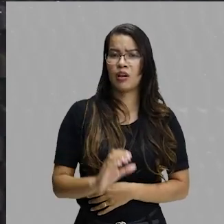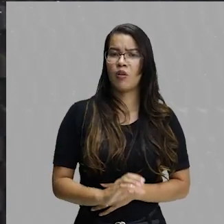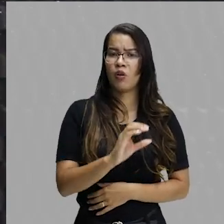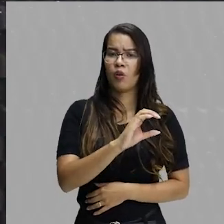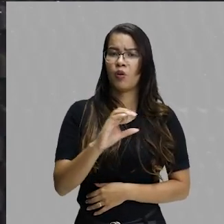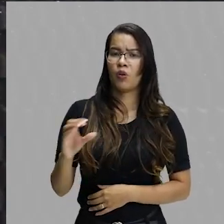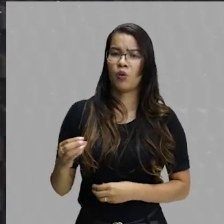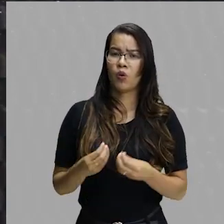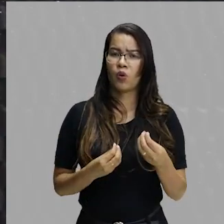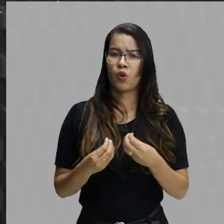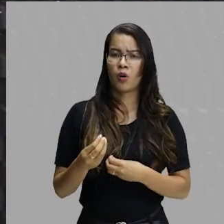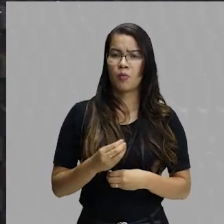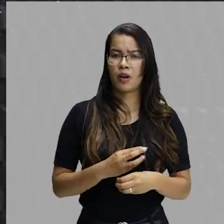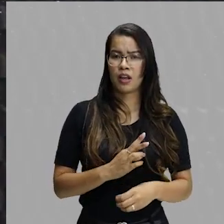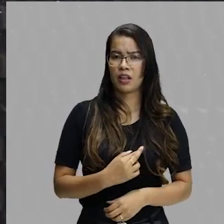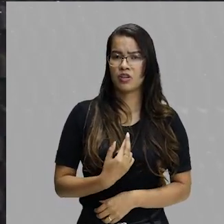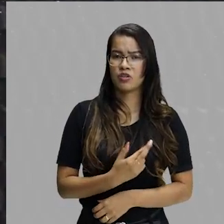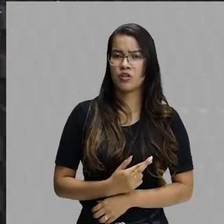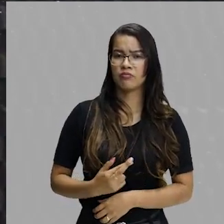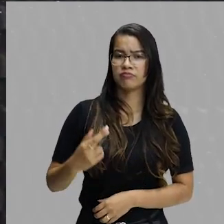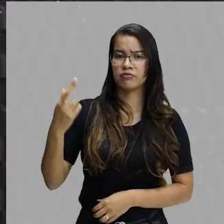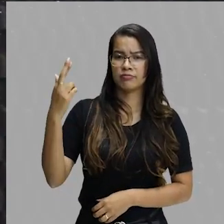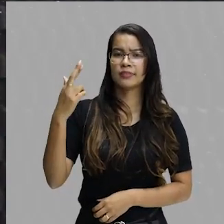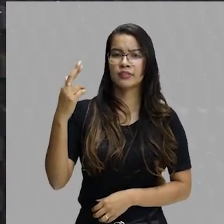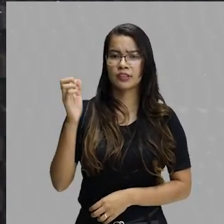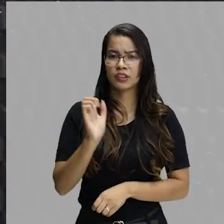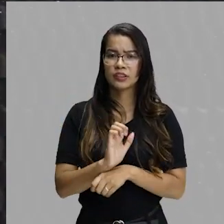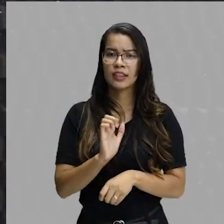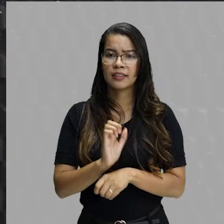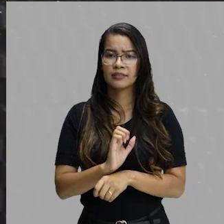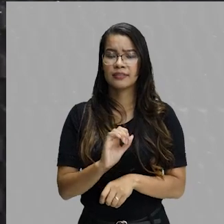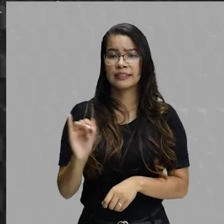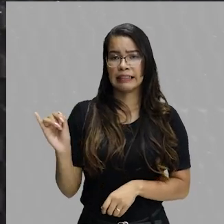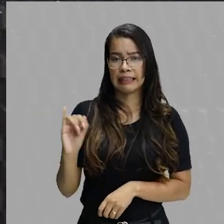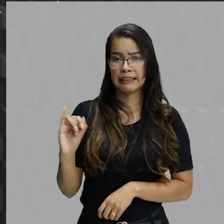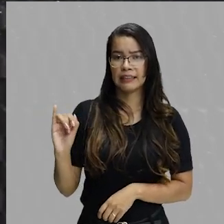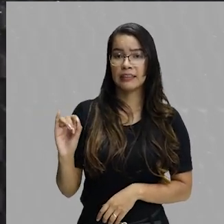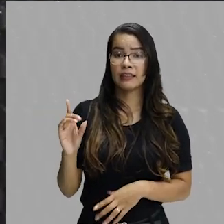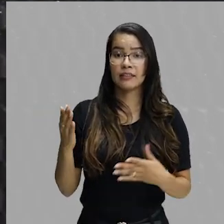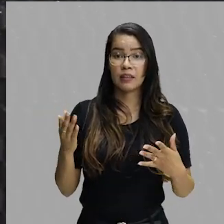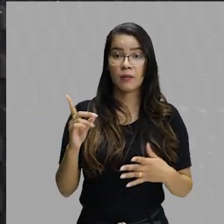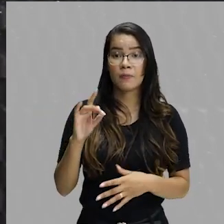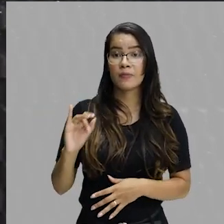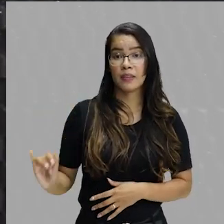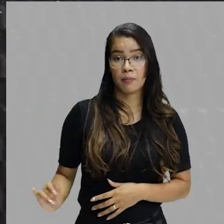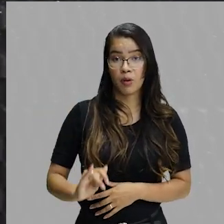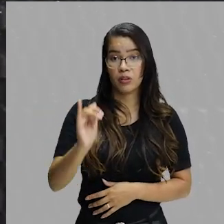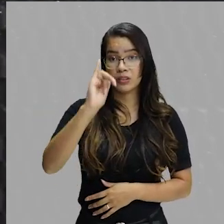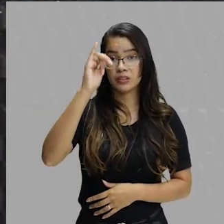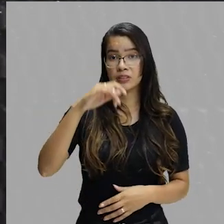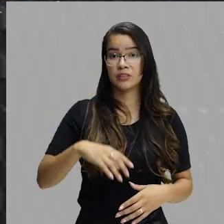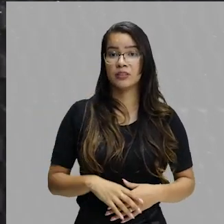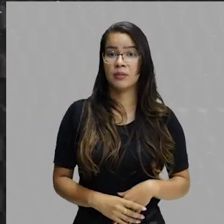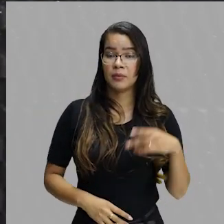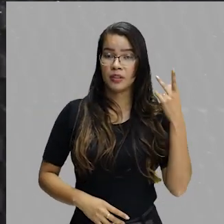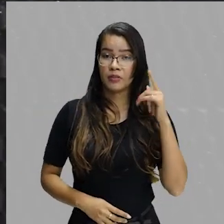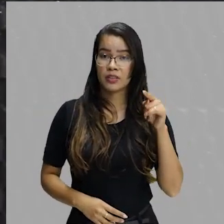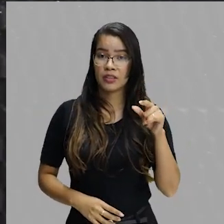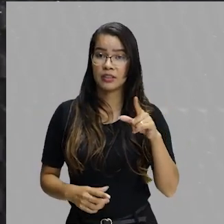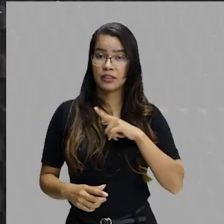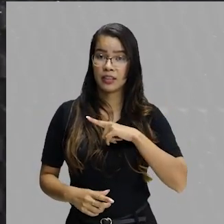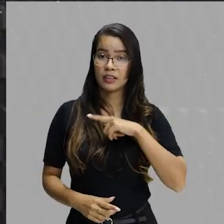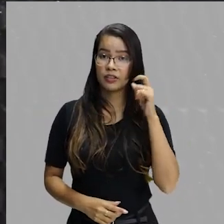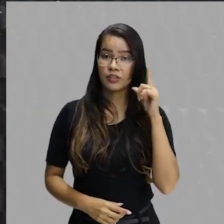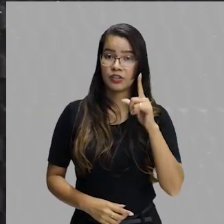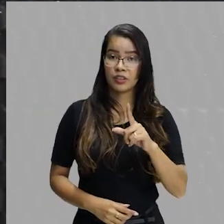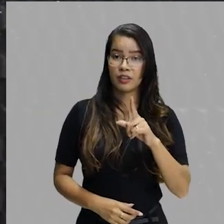Então, o apoio das elites da classe média, principalmente setores conservadores, é importante para que você tenha a chegada